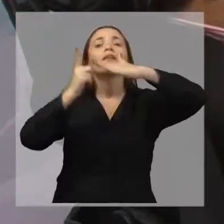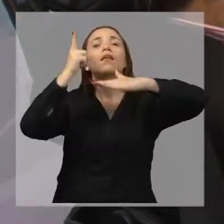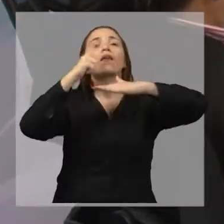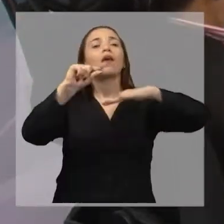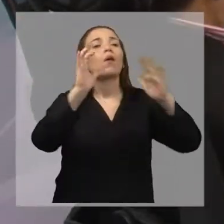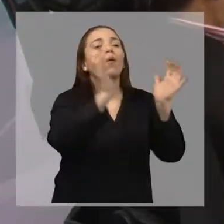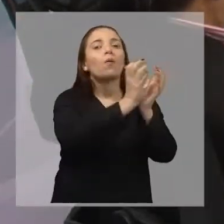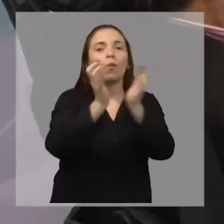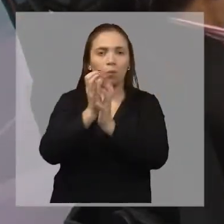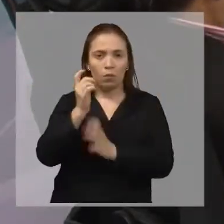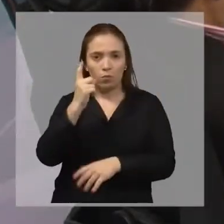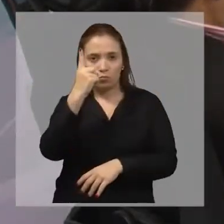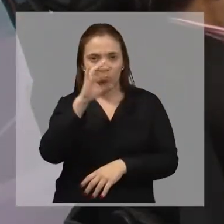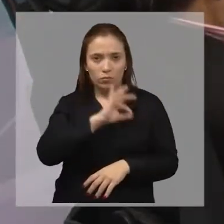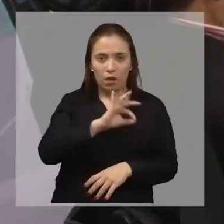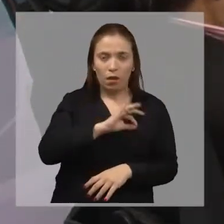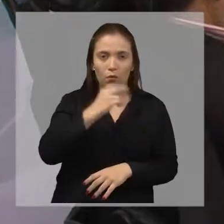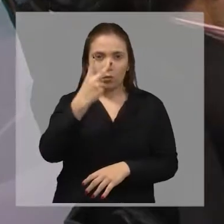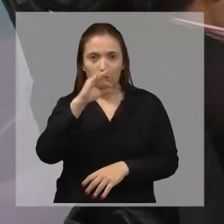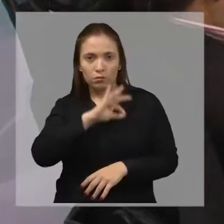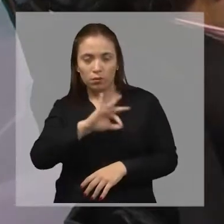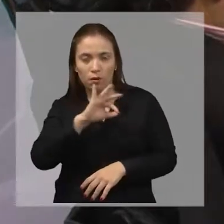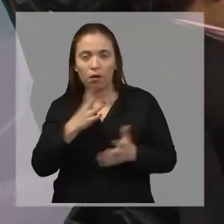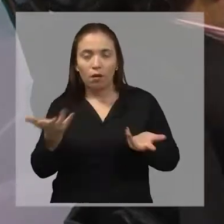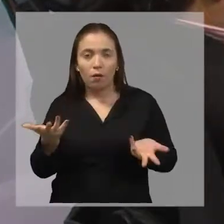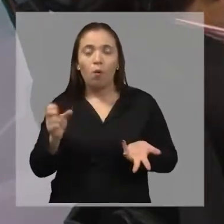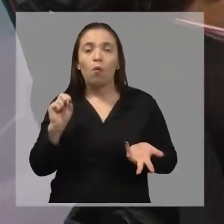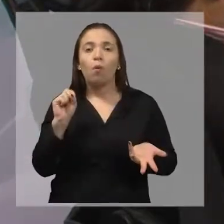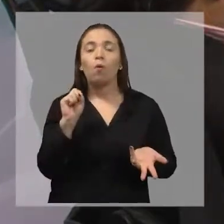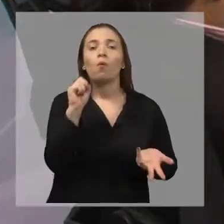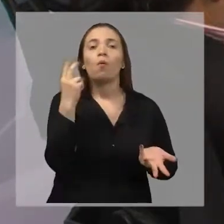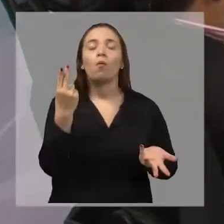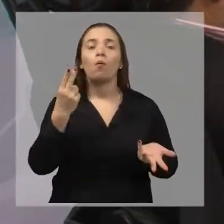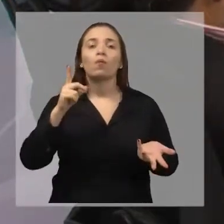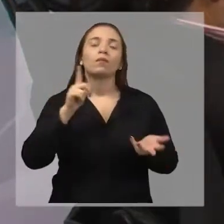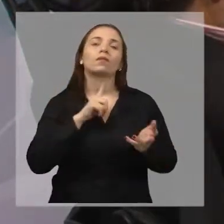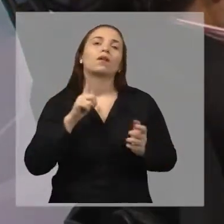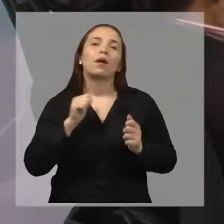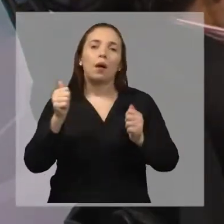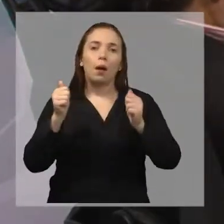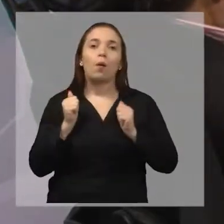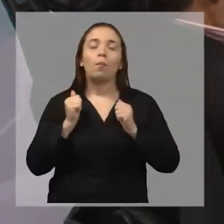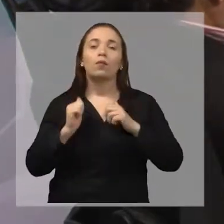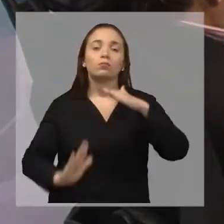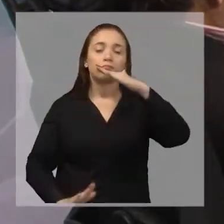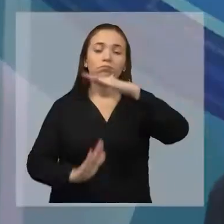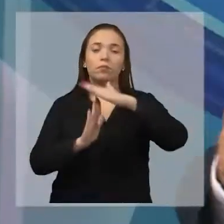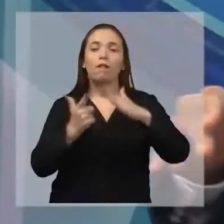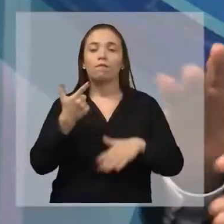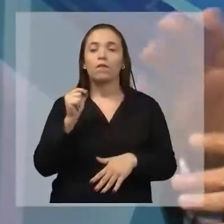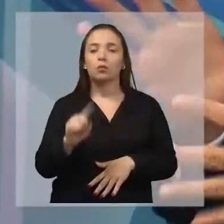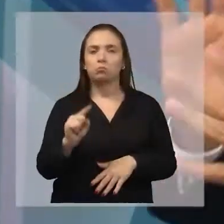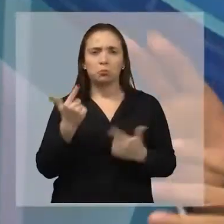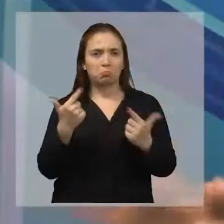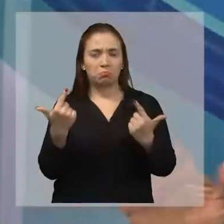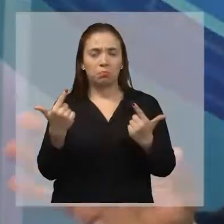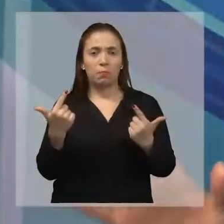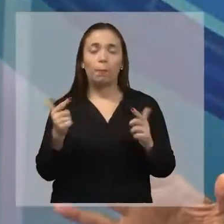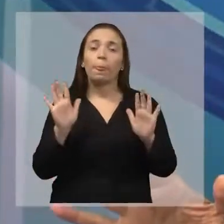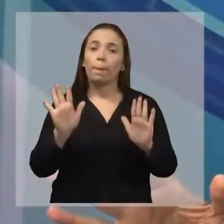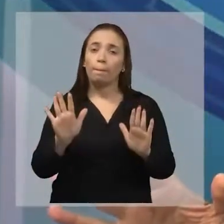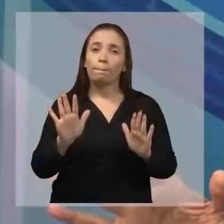poderia republicana. Fazer uma boa política dizendo assim, bem, o seu partido vai indicar, mas indique com tais condições. Isso, os pré-requisitos. Alguém que tenha